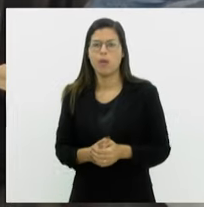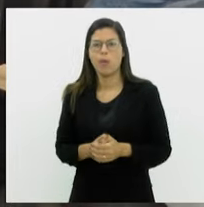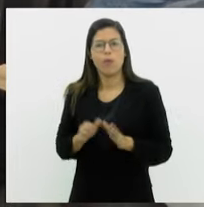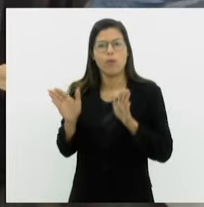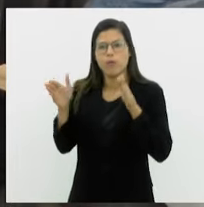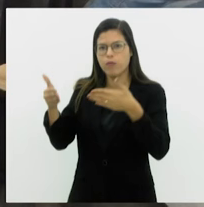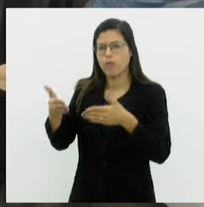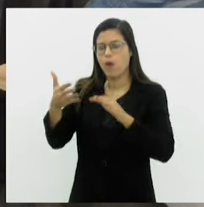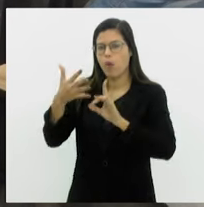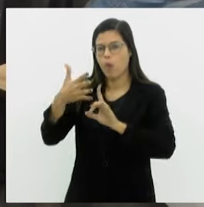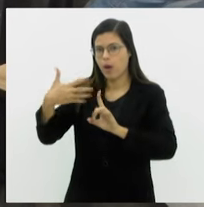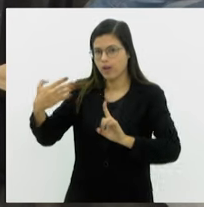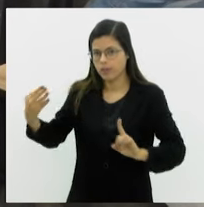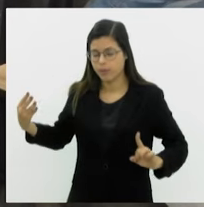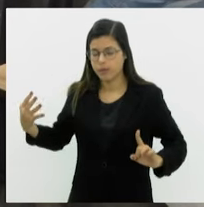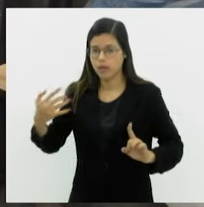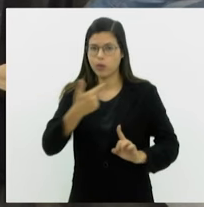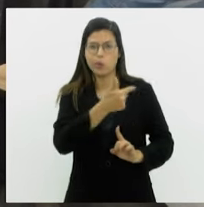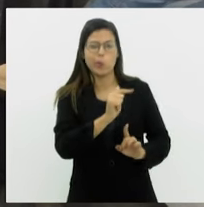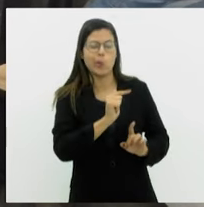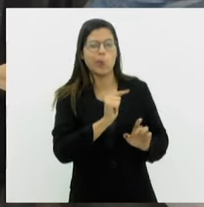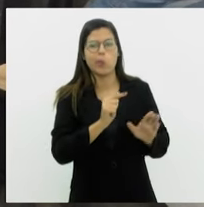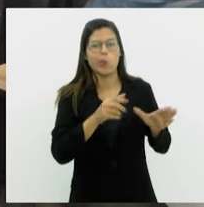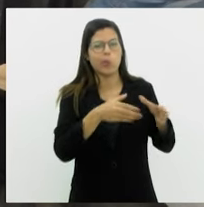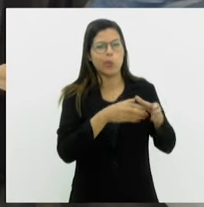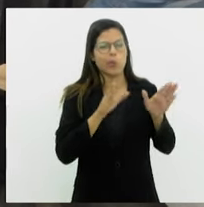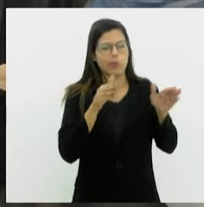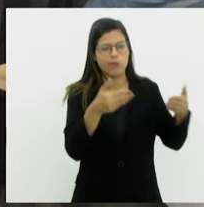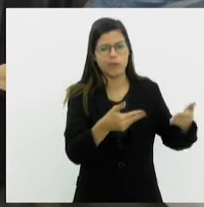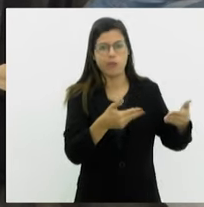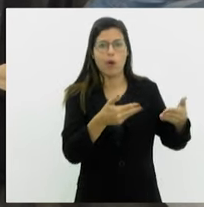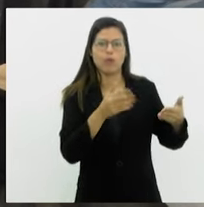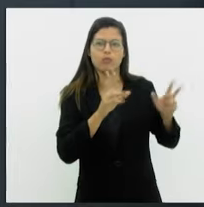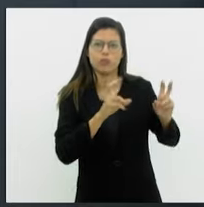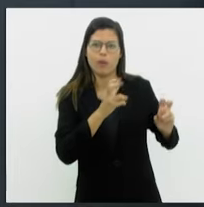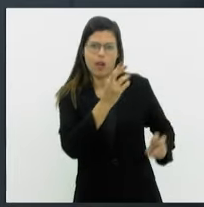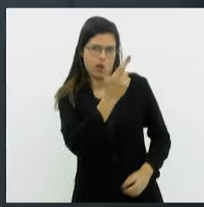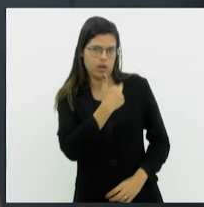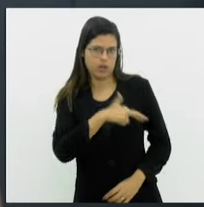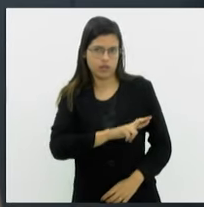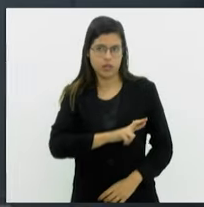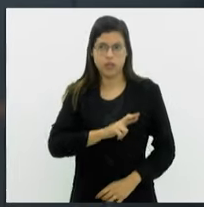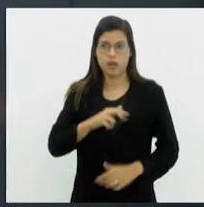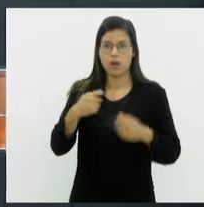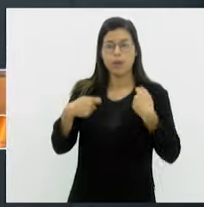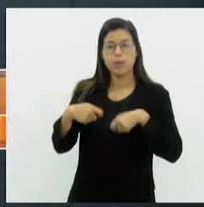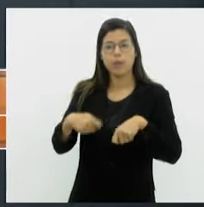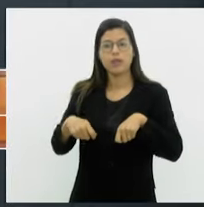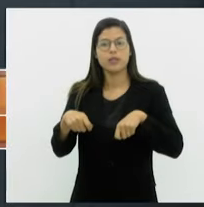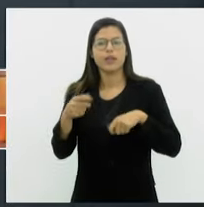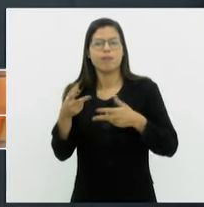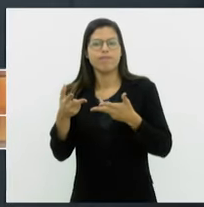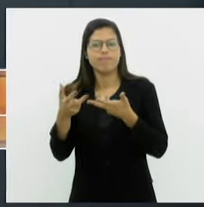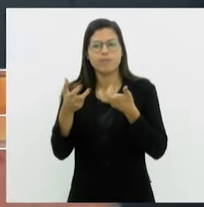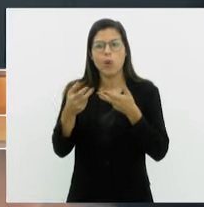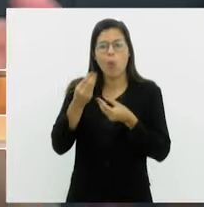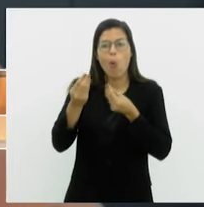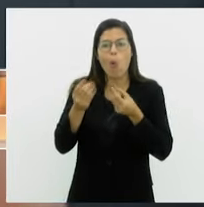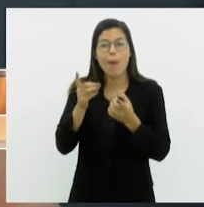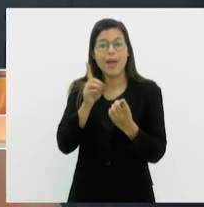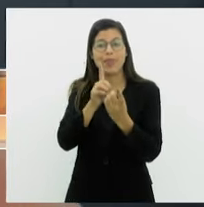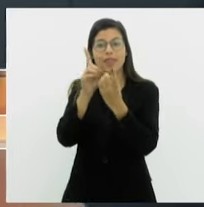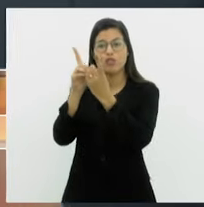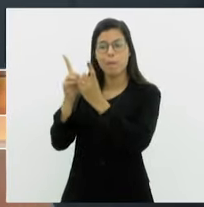questões LGBTs e outro para questões de cunho religioso. Rever protocolo de atendimento, né? Porque quem